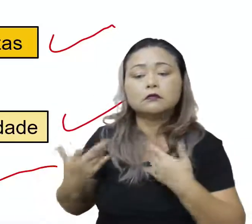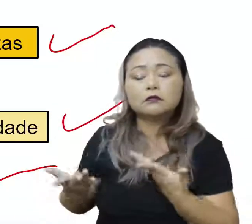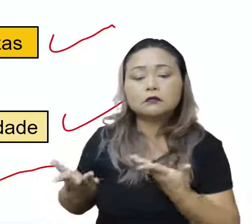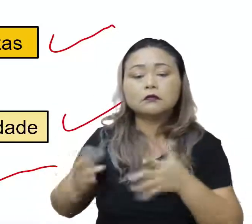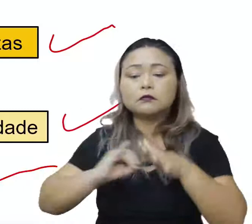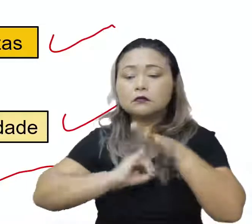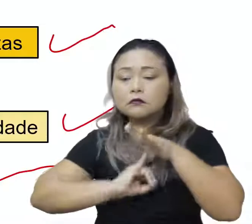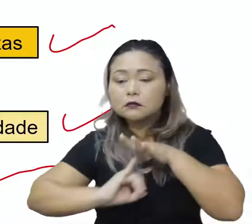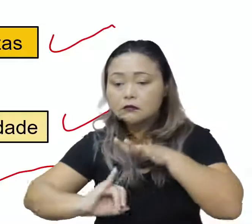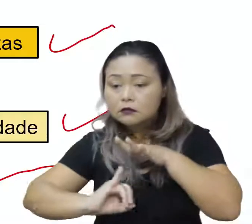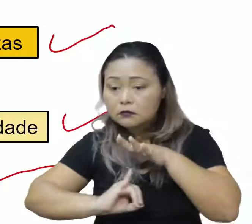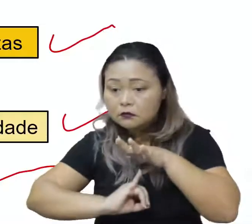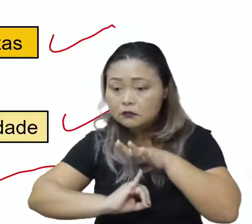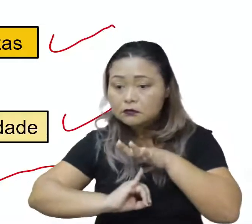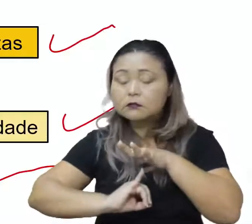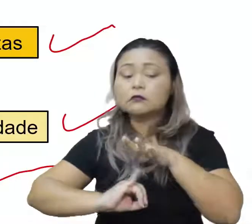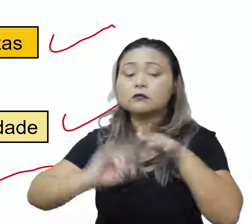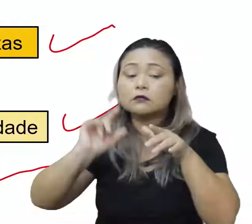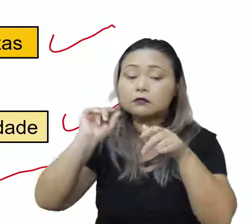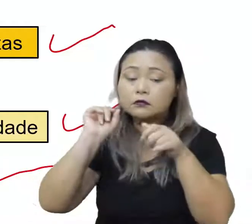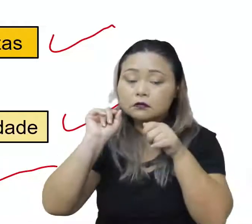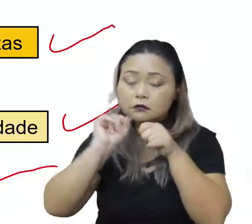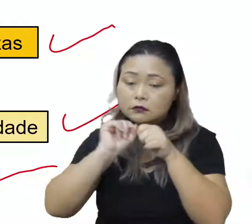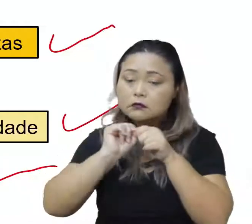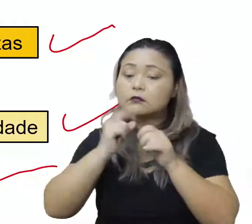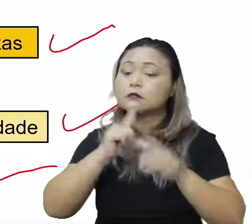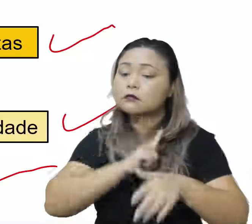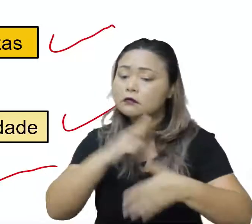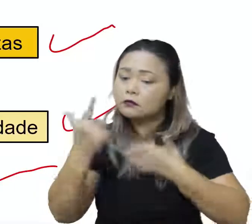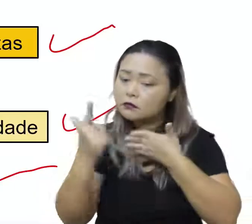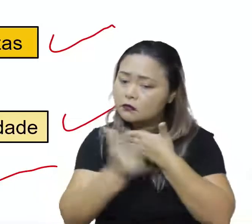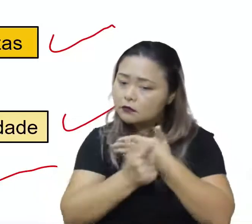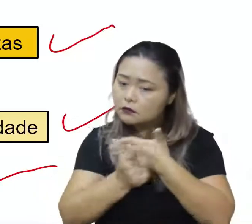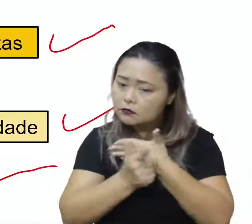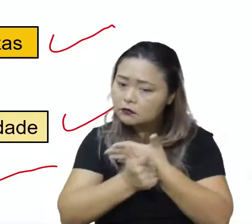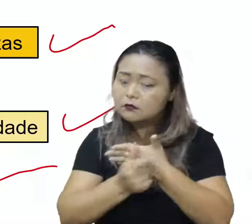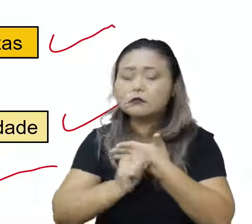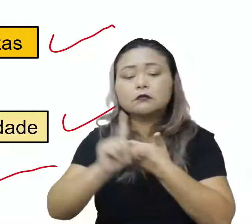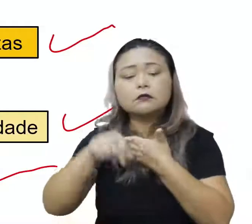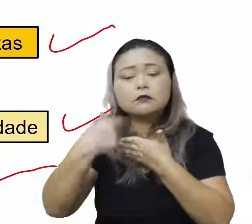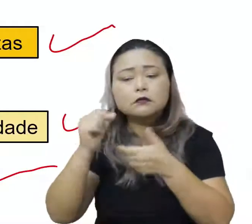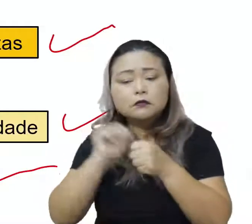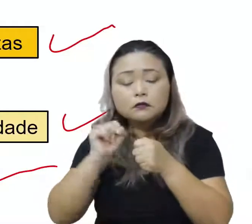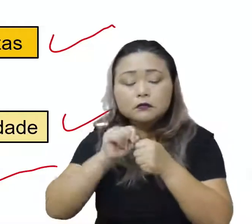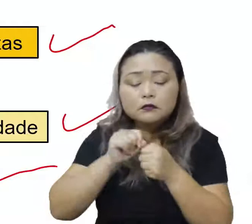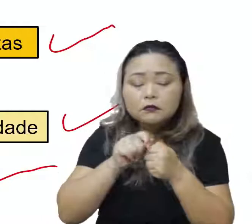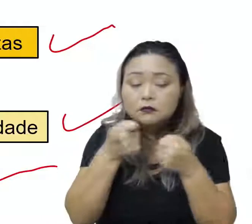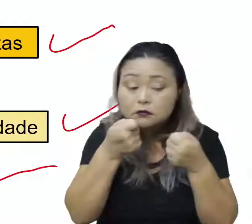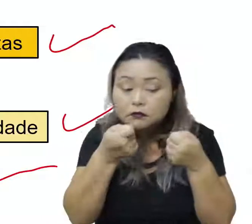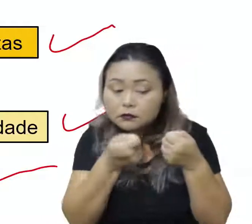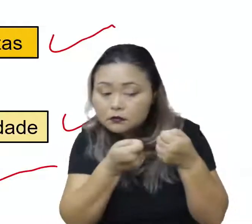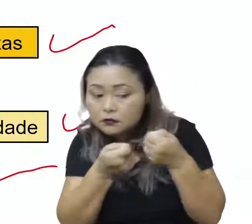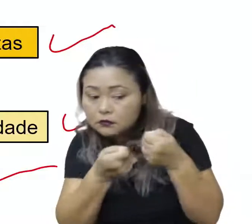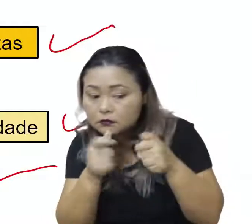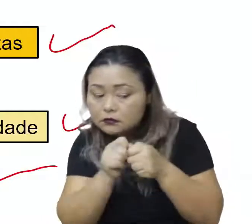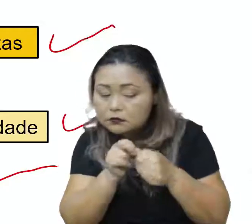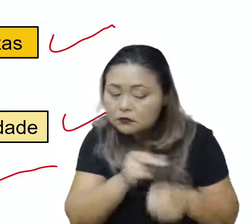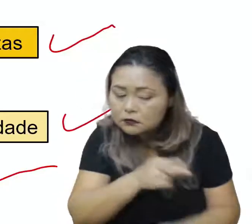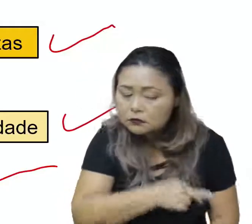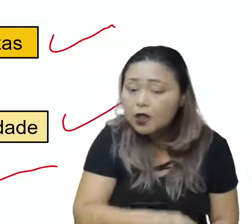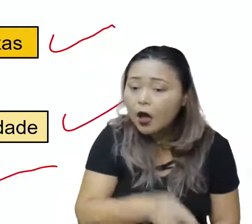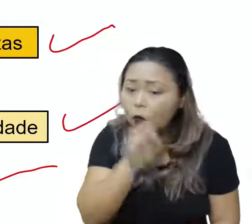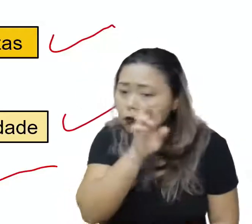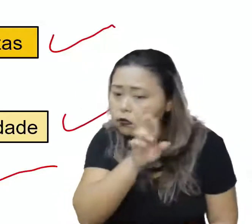as instituições também têm esse papel de fazer o monitoramento do uso dos recursos